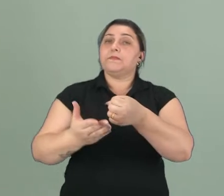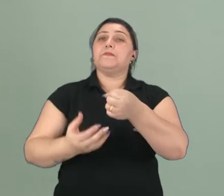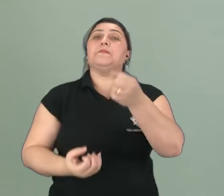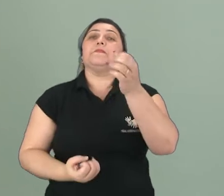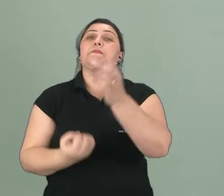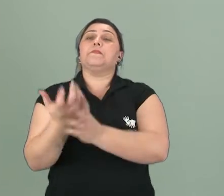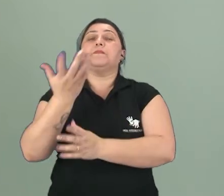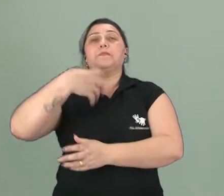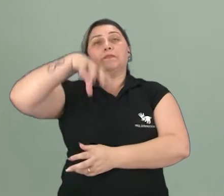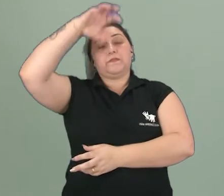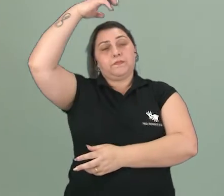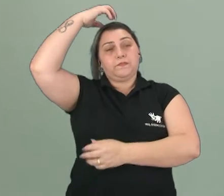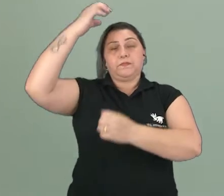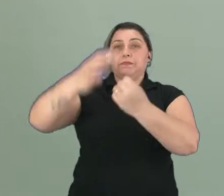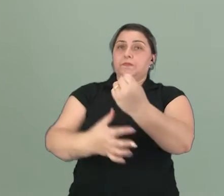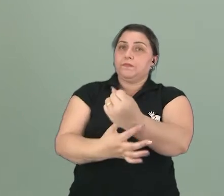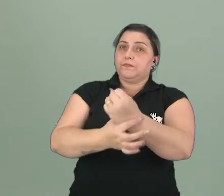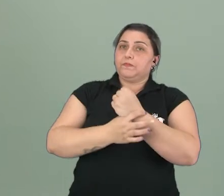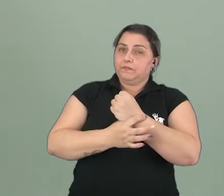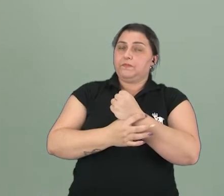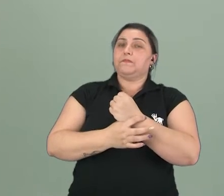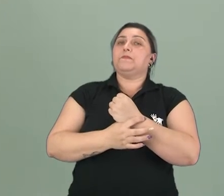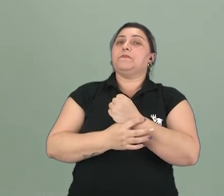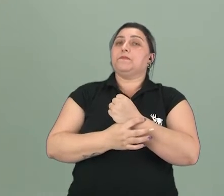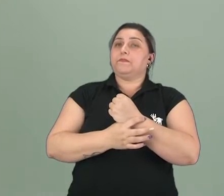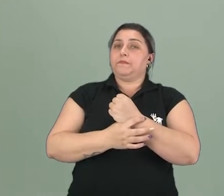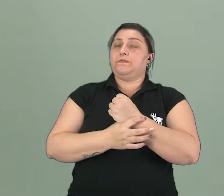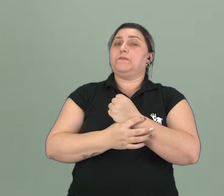formação das monarquias, ele garantia o poder